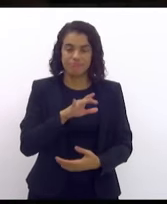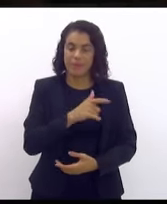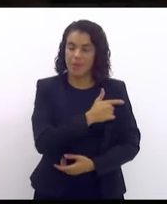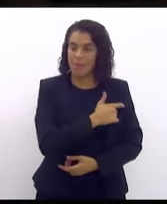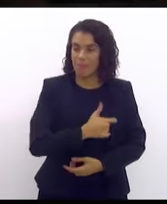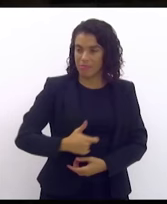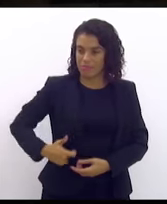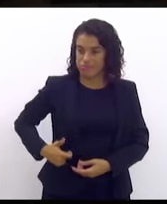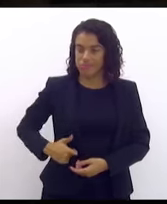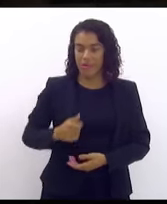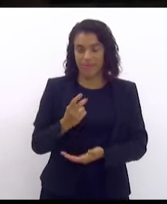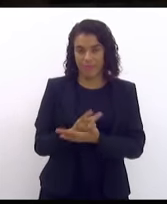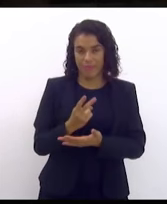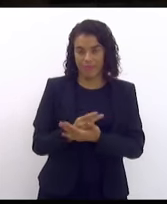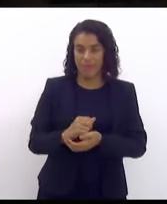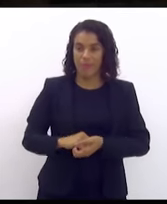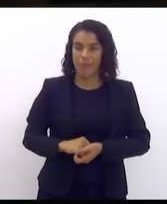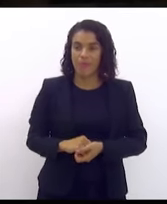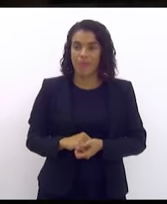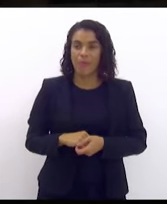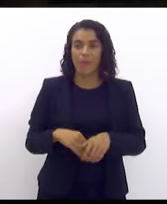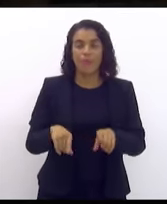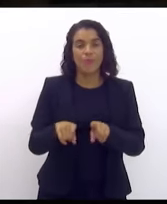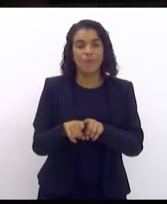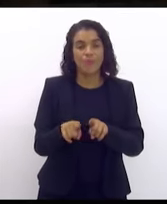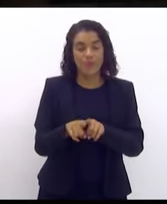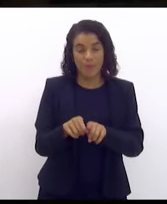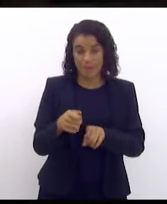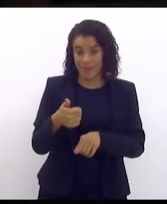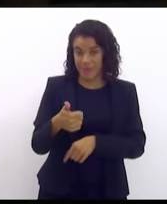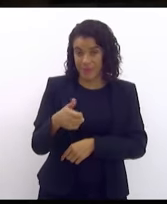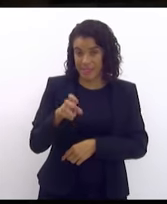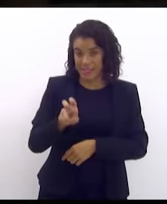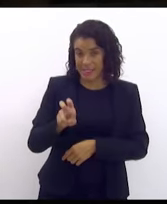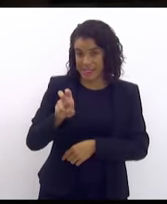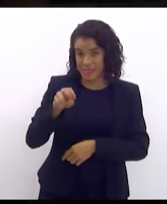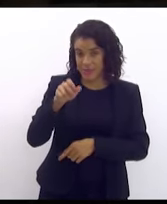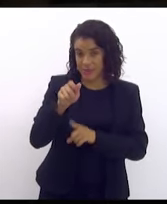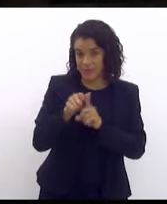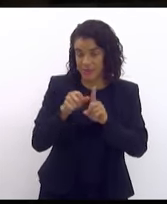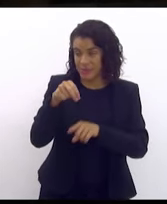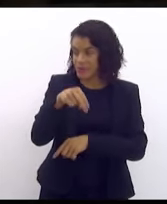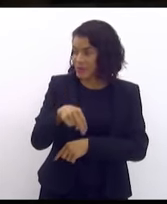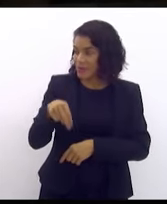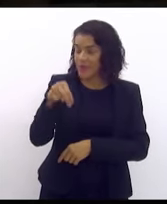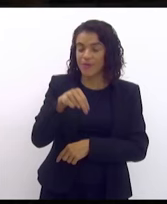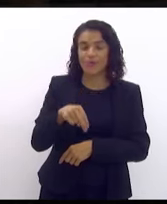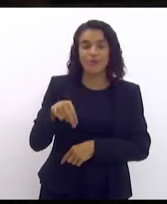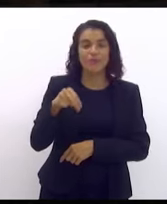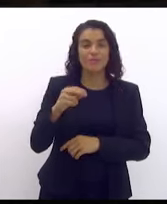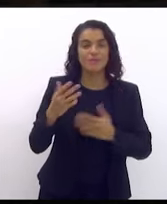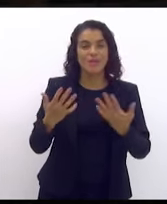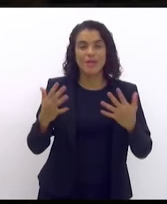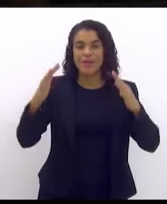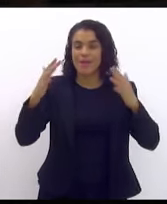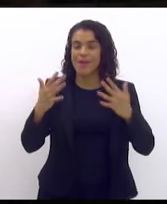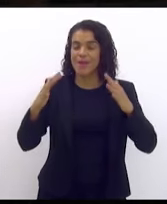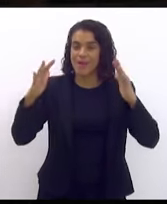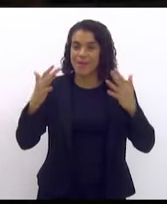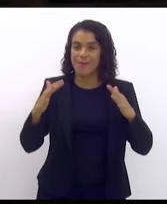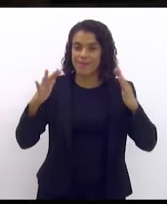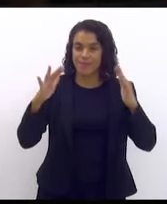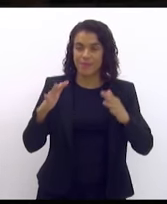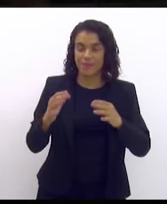continua viva mas também no dia 15 de novembro se comemora a